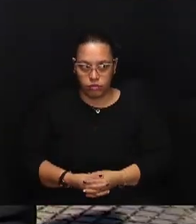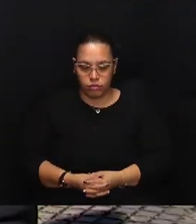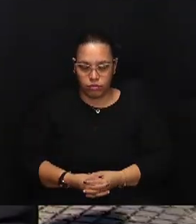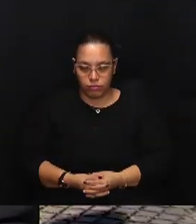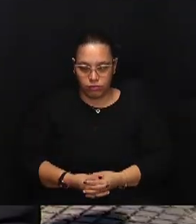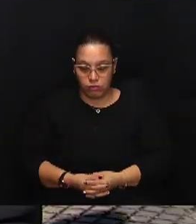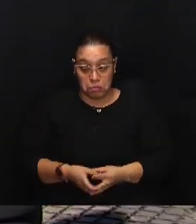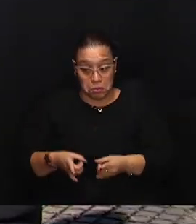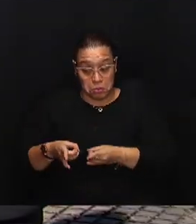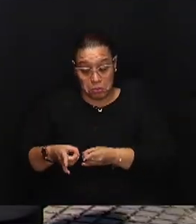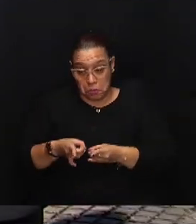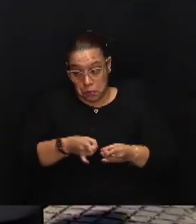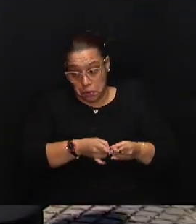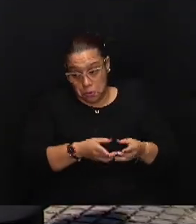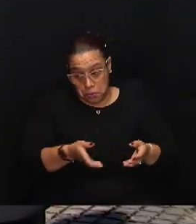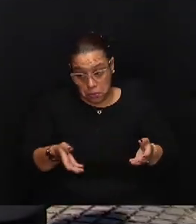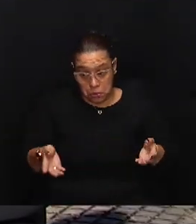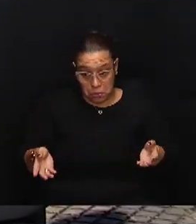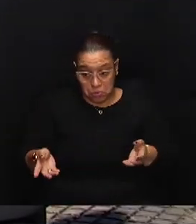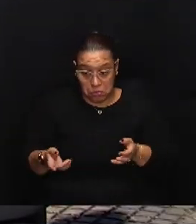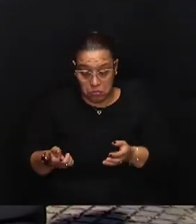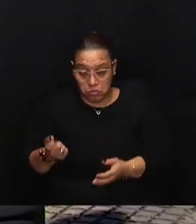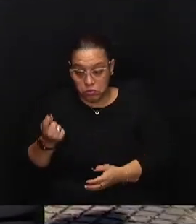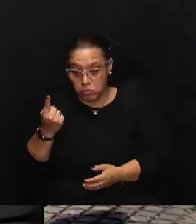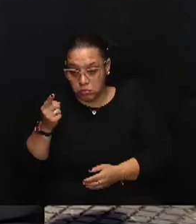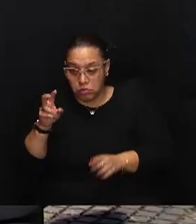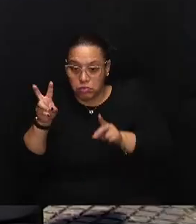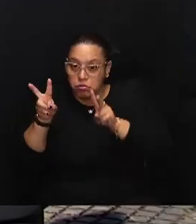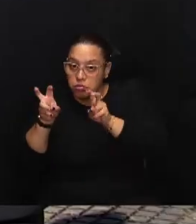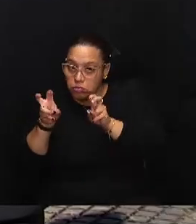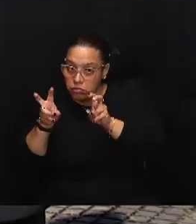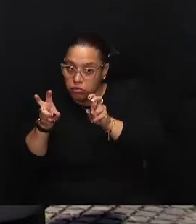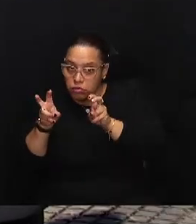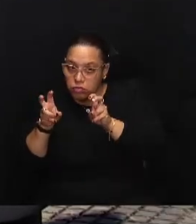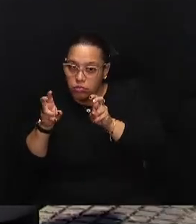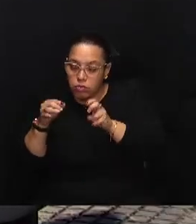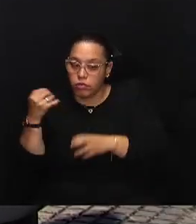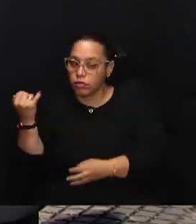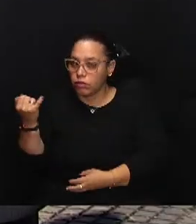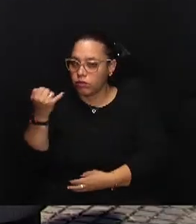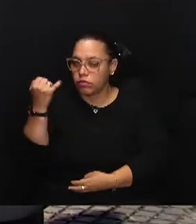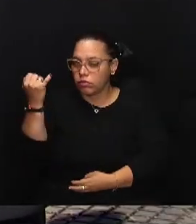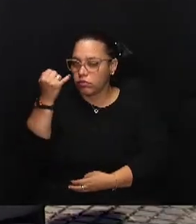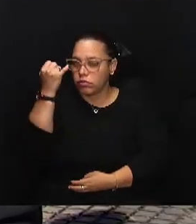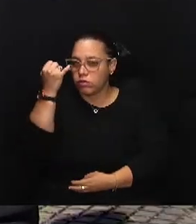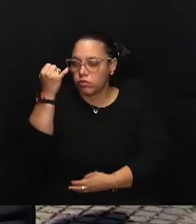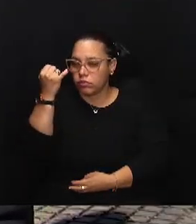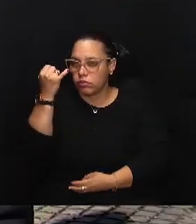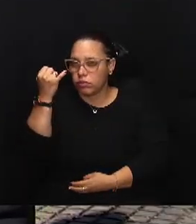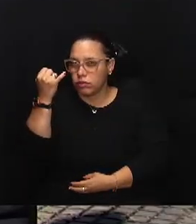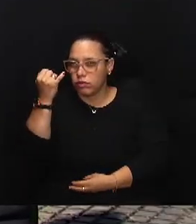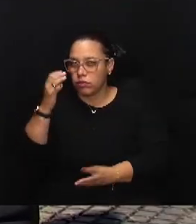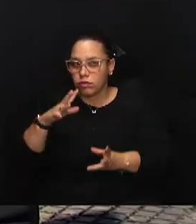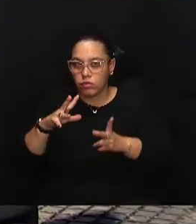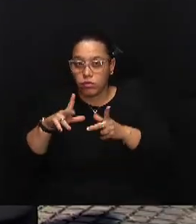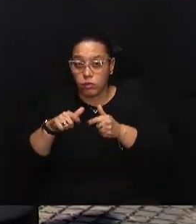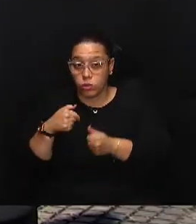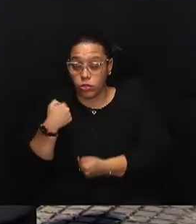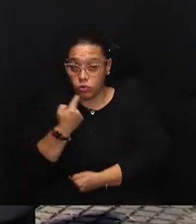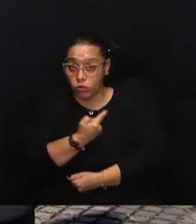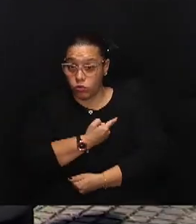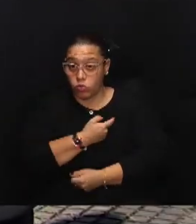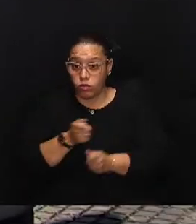cemitério, ele tem um tema que eu acho muito importante, que confere a todos nós